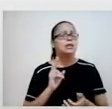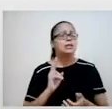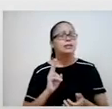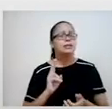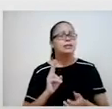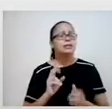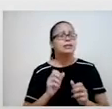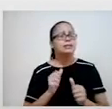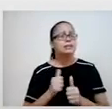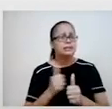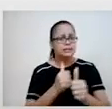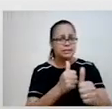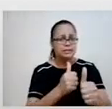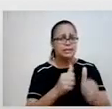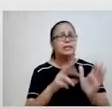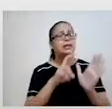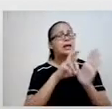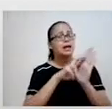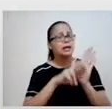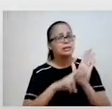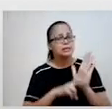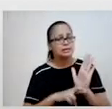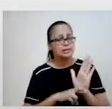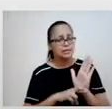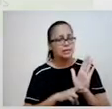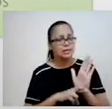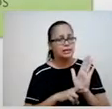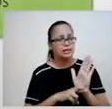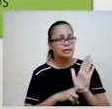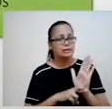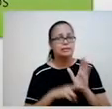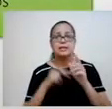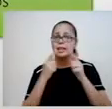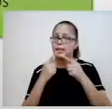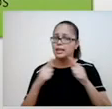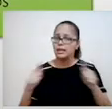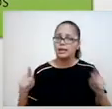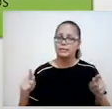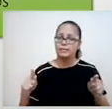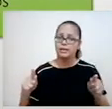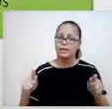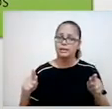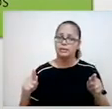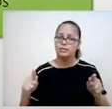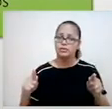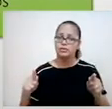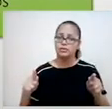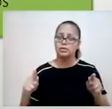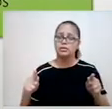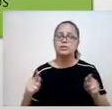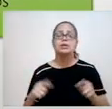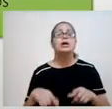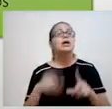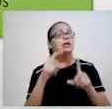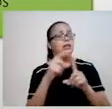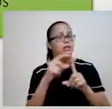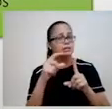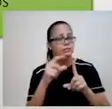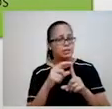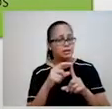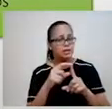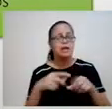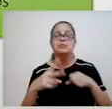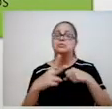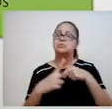eles chamam de norma padrão ou norma culta. Todas as regras gramaticais, seja de ortografia, de concordância, de